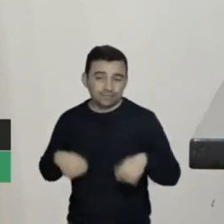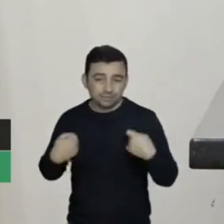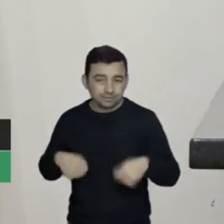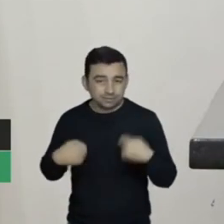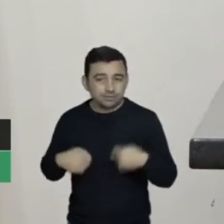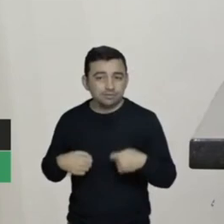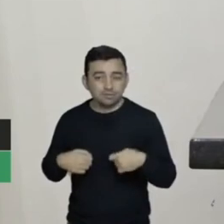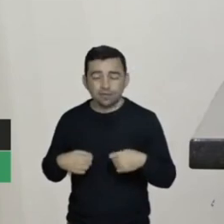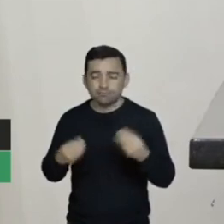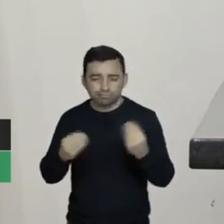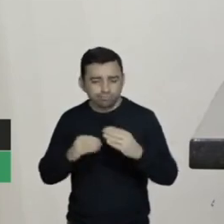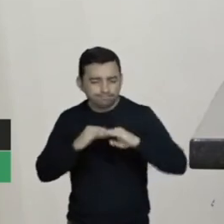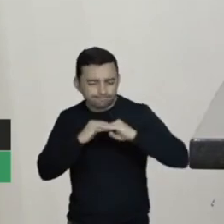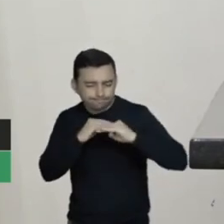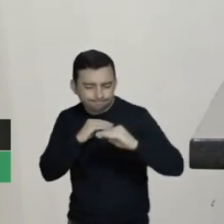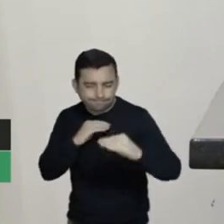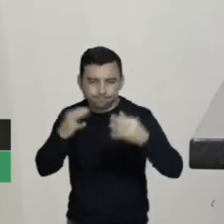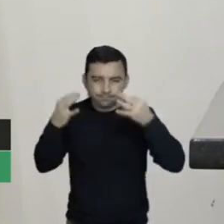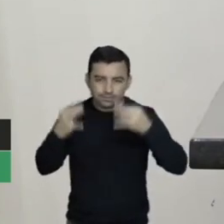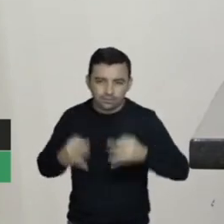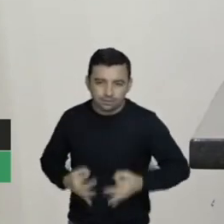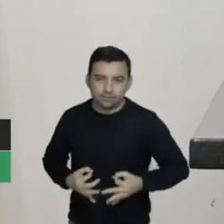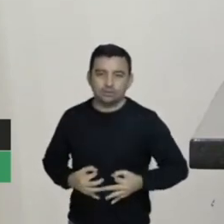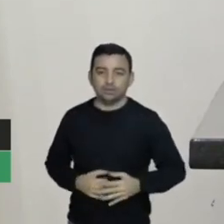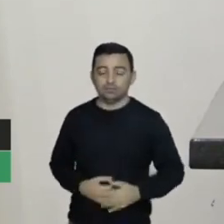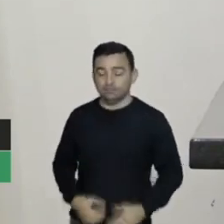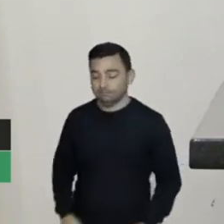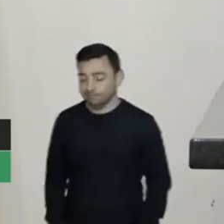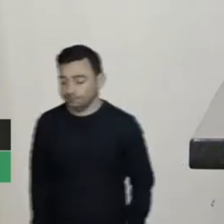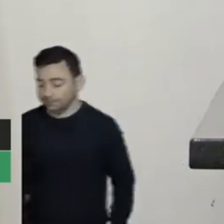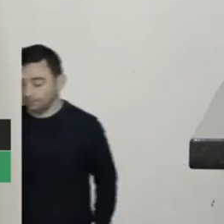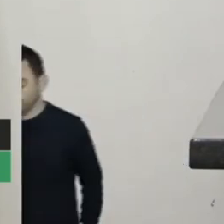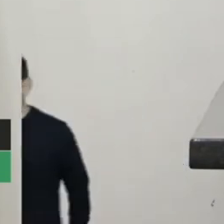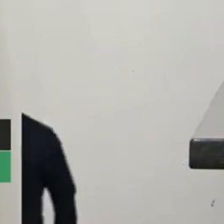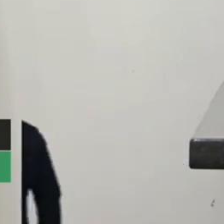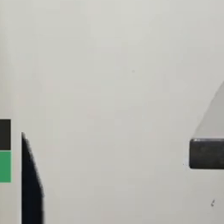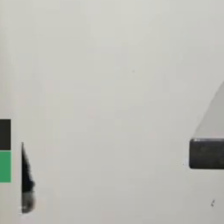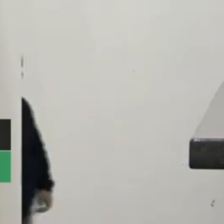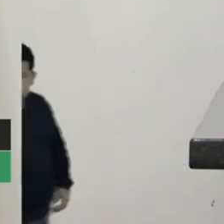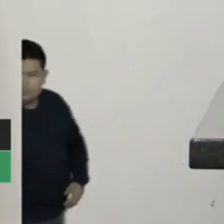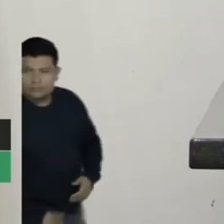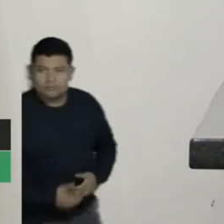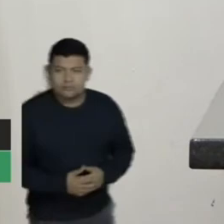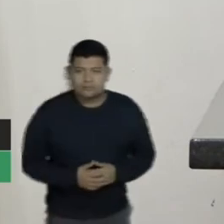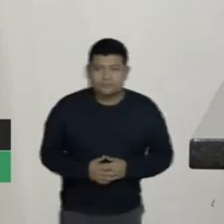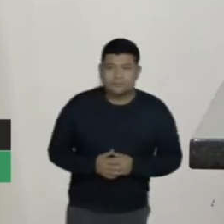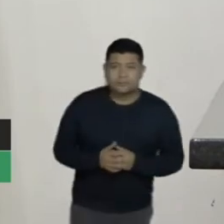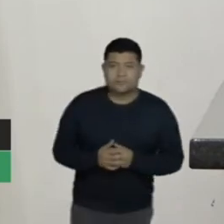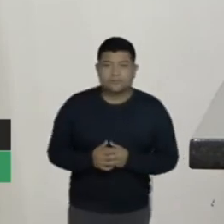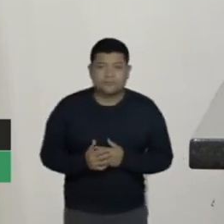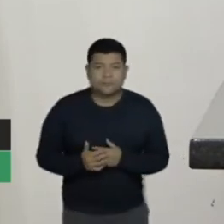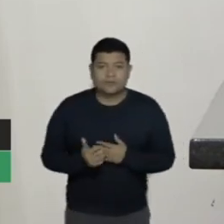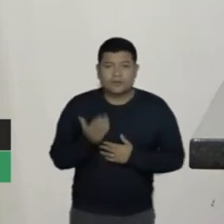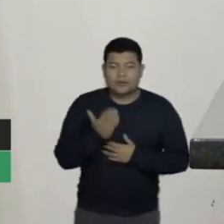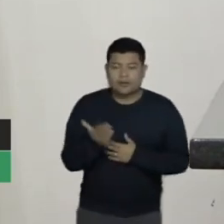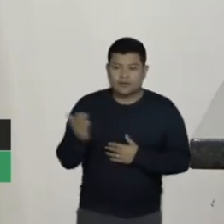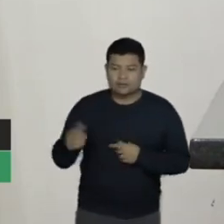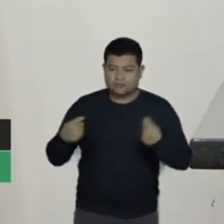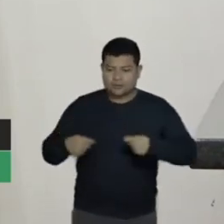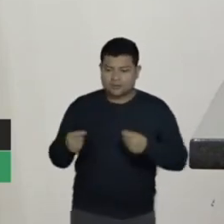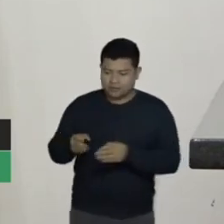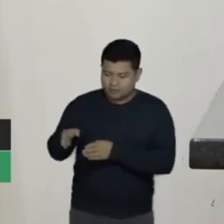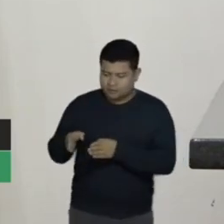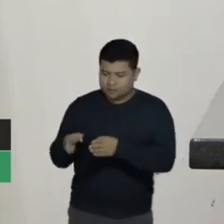recomposição asfáltica que precisa da construção de terceiras faixas de viadutos de vias marginais na áreas urbanas nas áreas